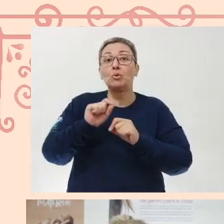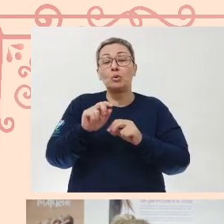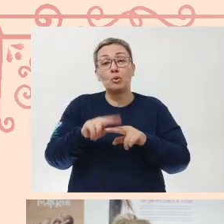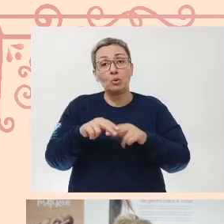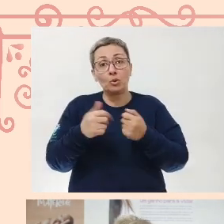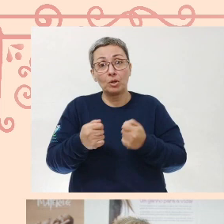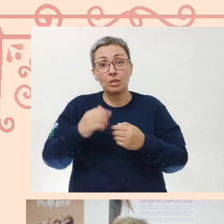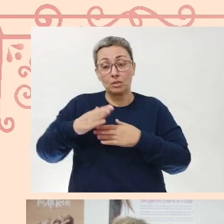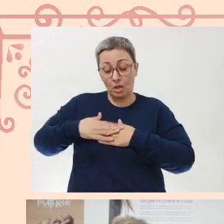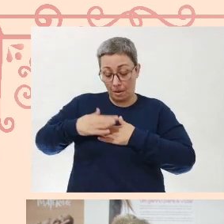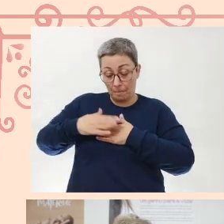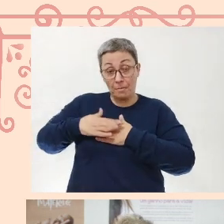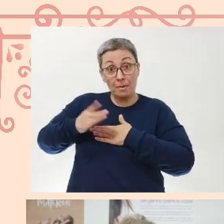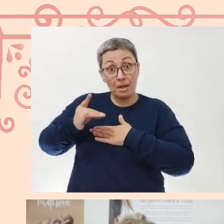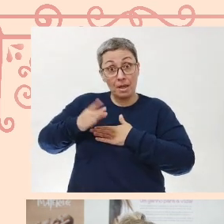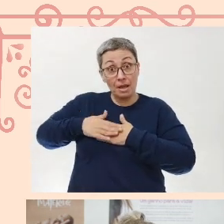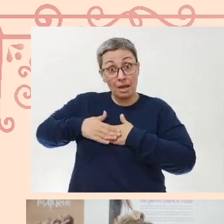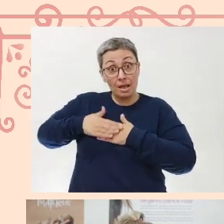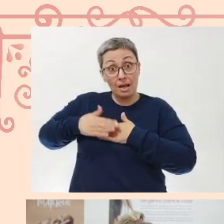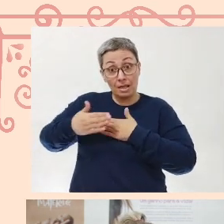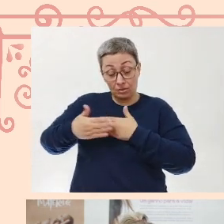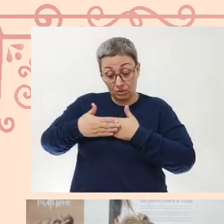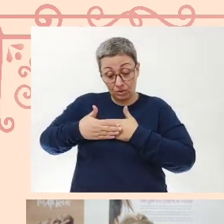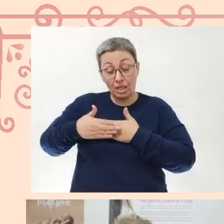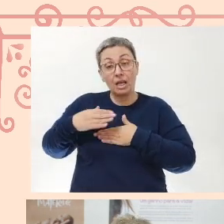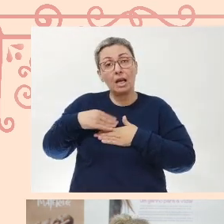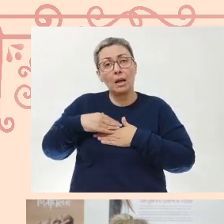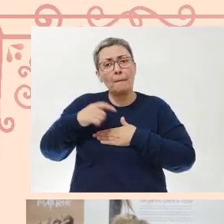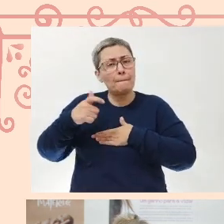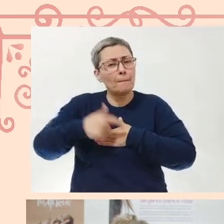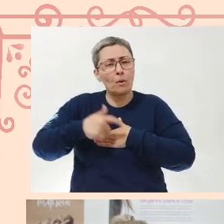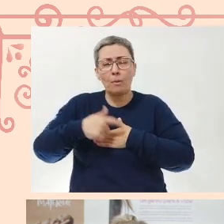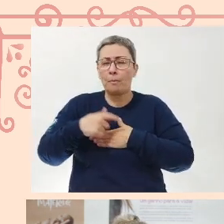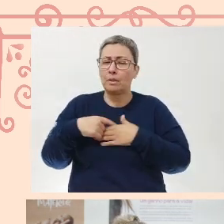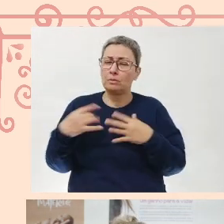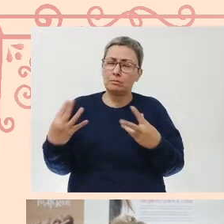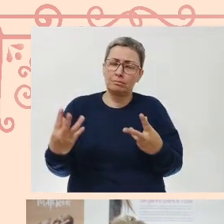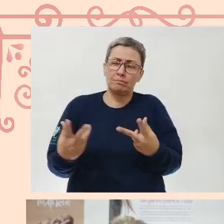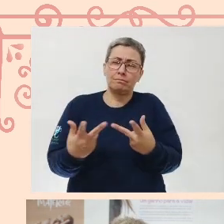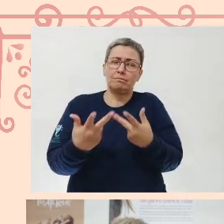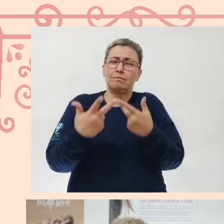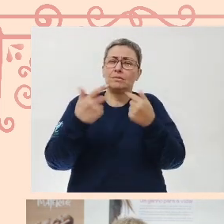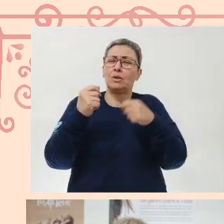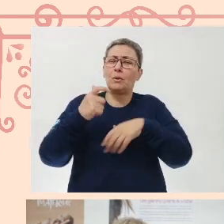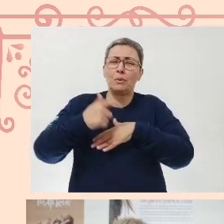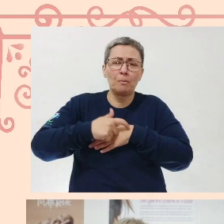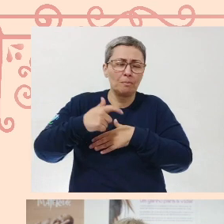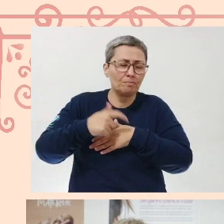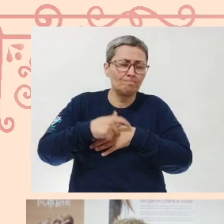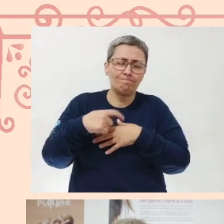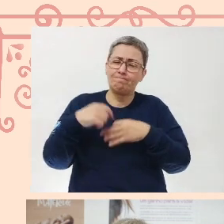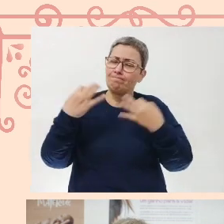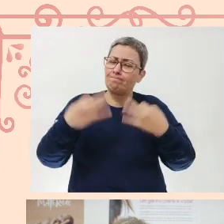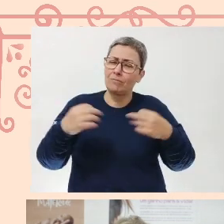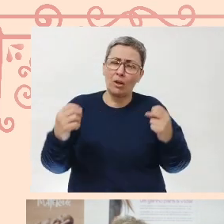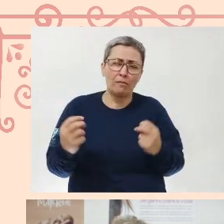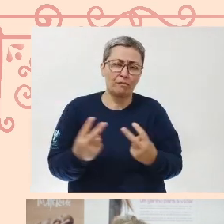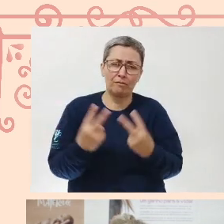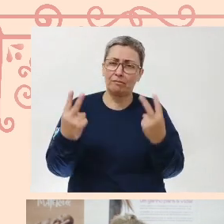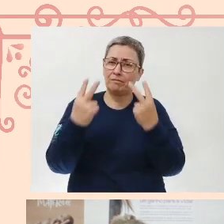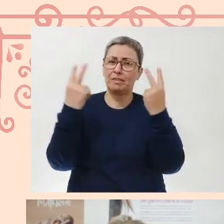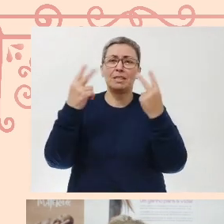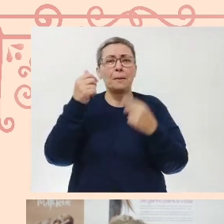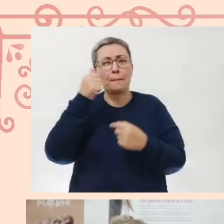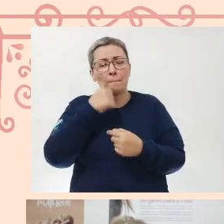E realizarmos, portanto, pele a pele. É um momento extremamente precioso, é um momento